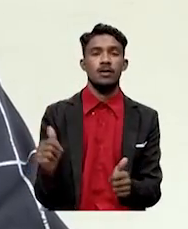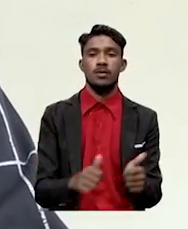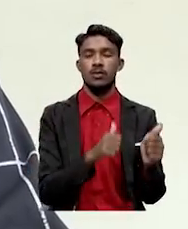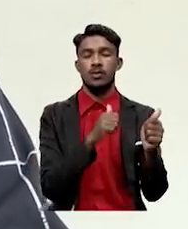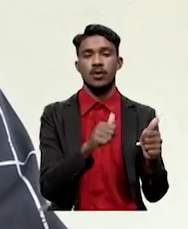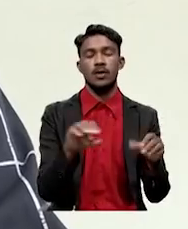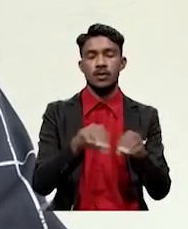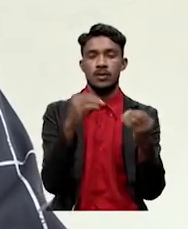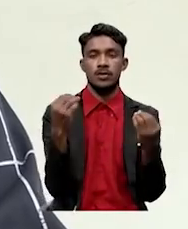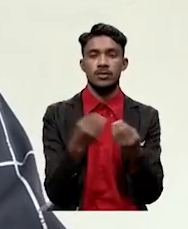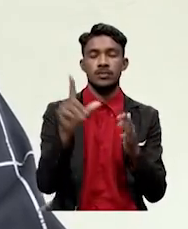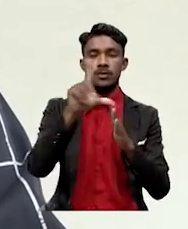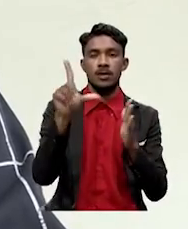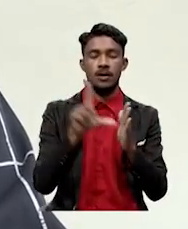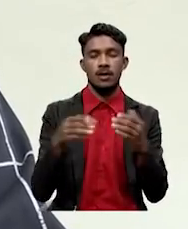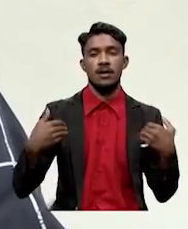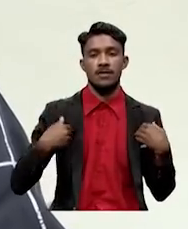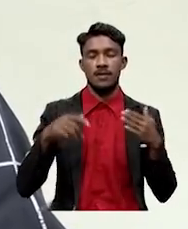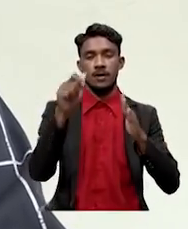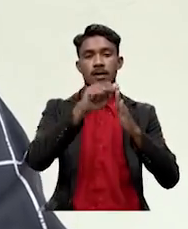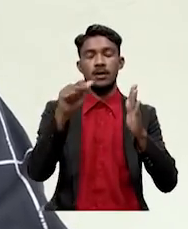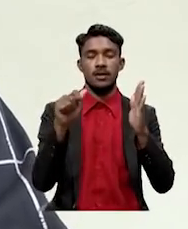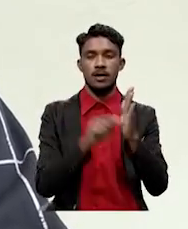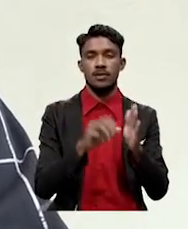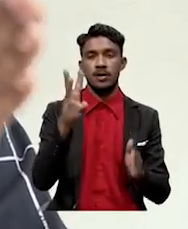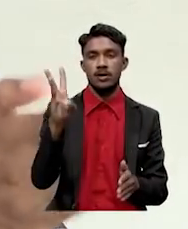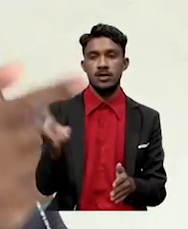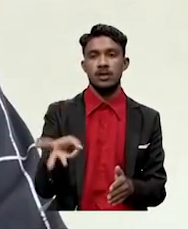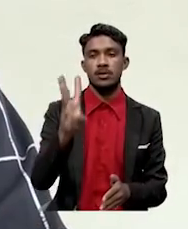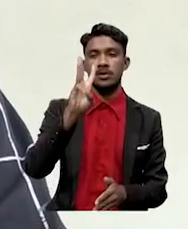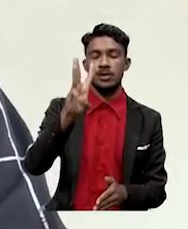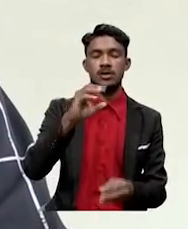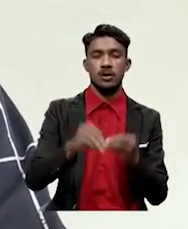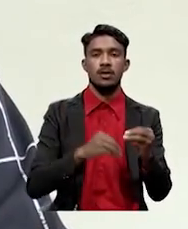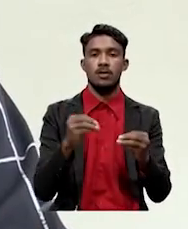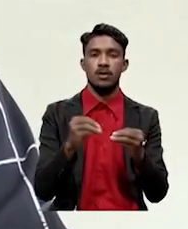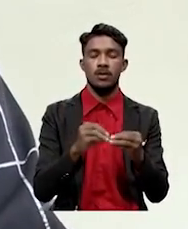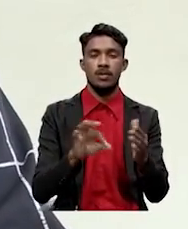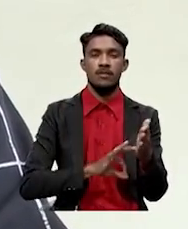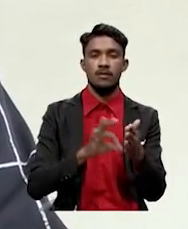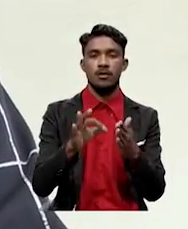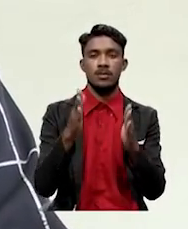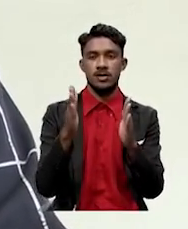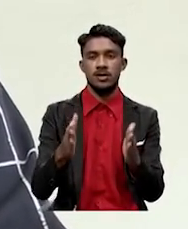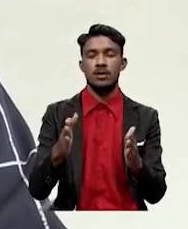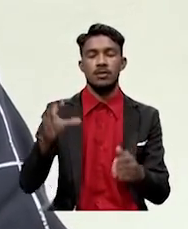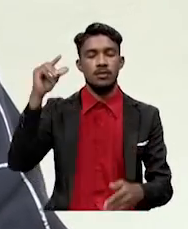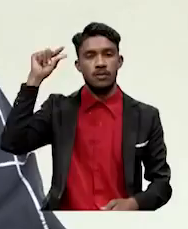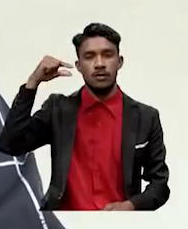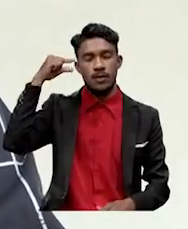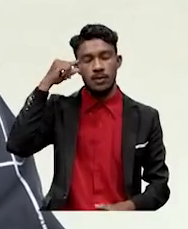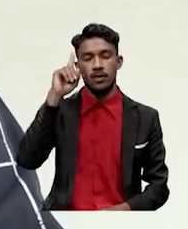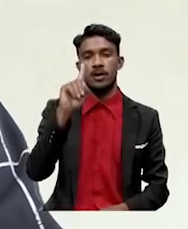ija, artigo 106, com a formação de governo. Ida nema